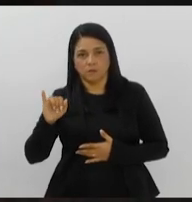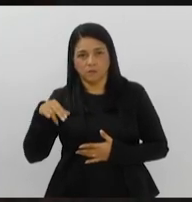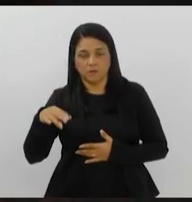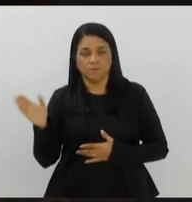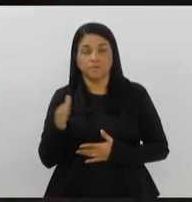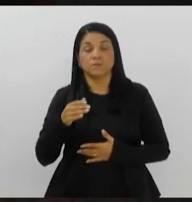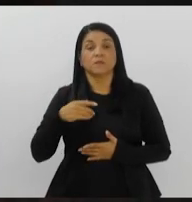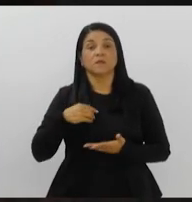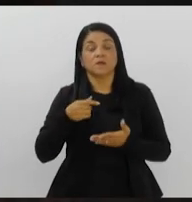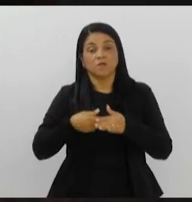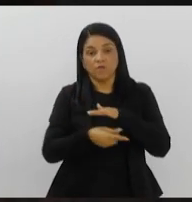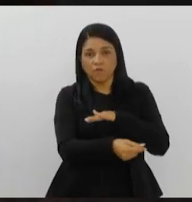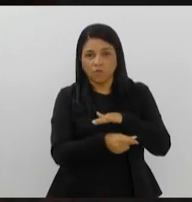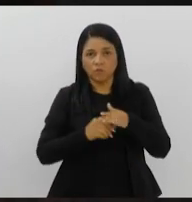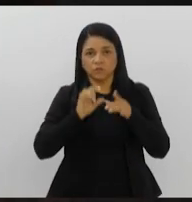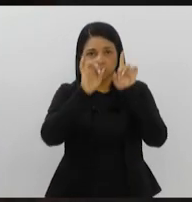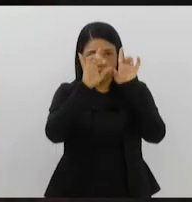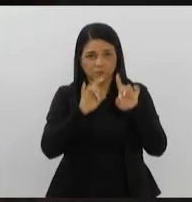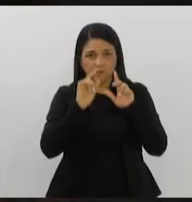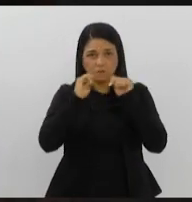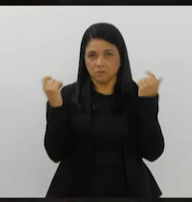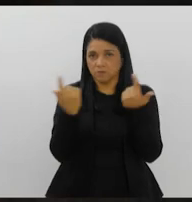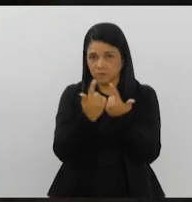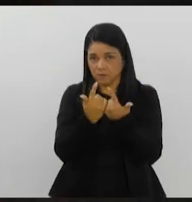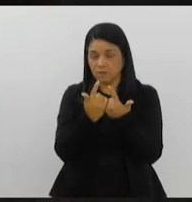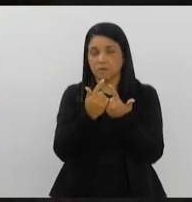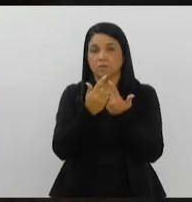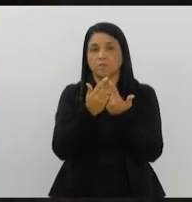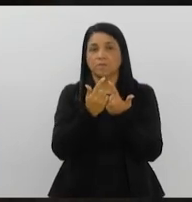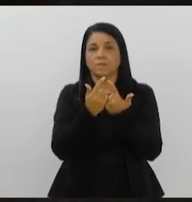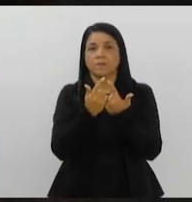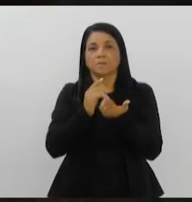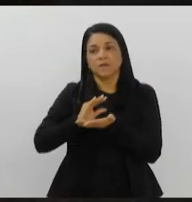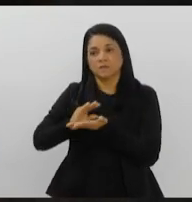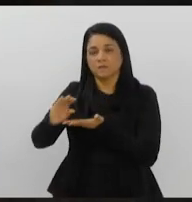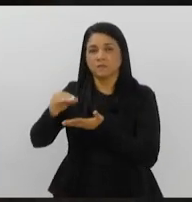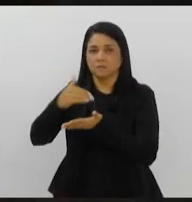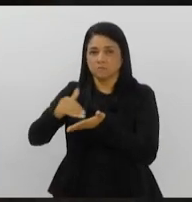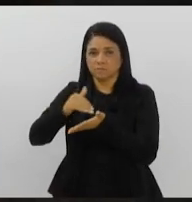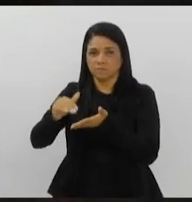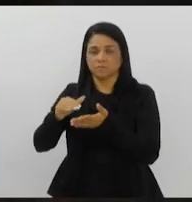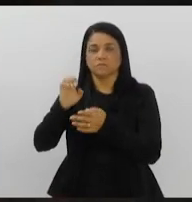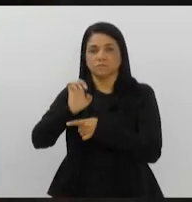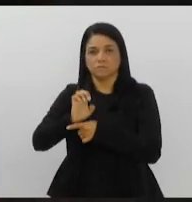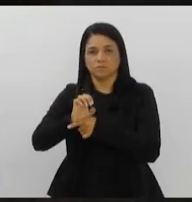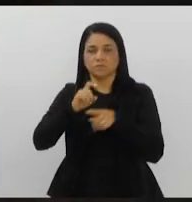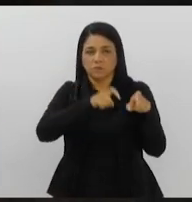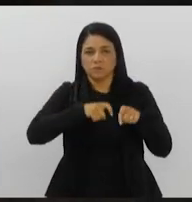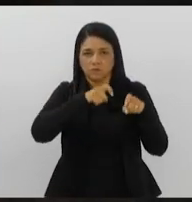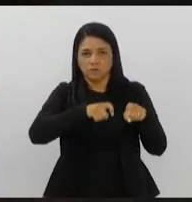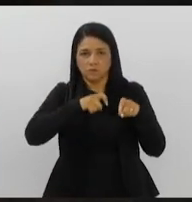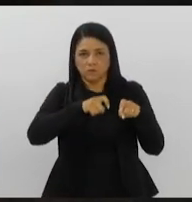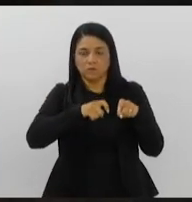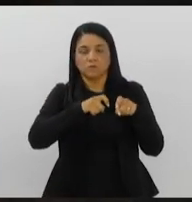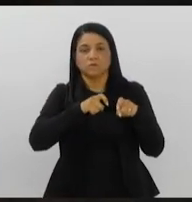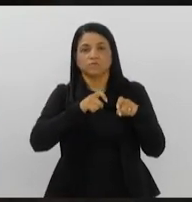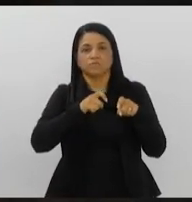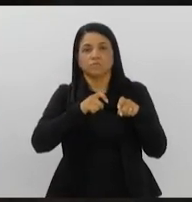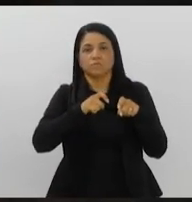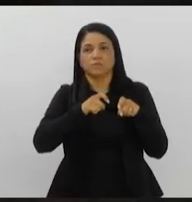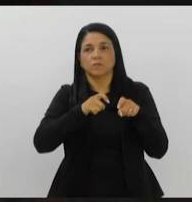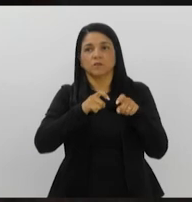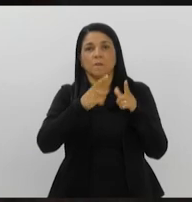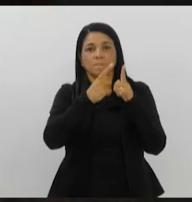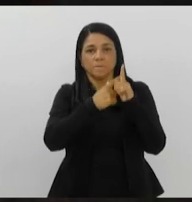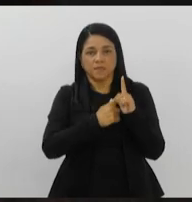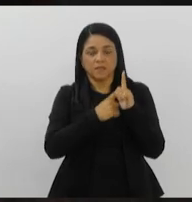Fundo Especial da Assembleia Legislativa do Estado do Rio de Janeiro para a Secretaria de Estado da Agricultura para os fins que especifica, pendentes